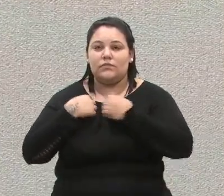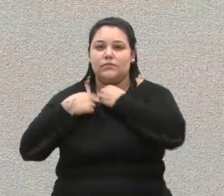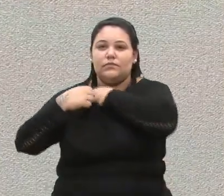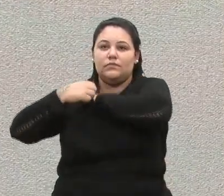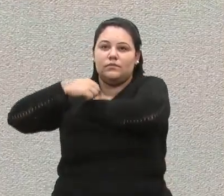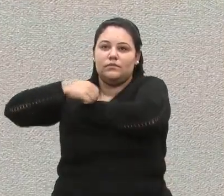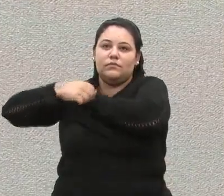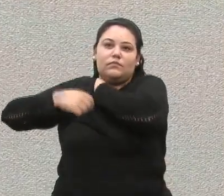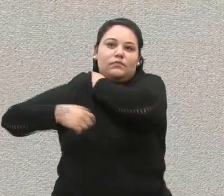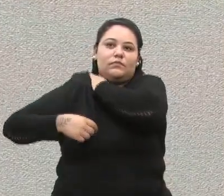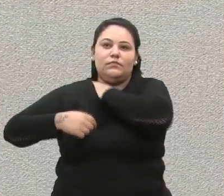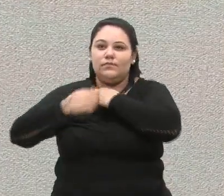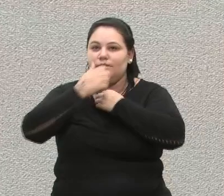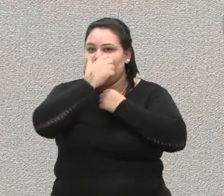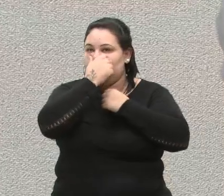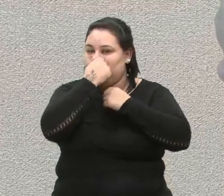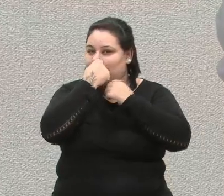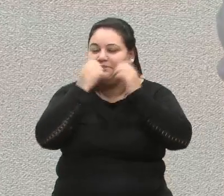por favor,